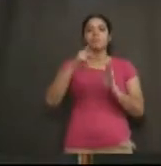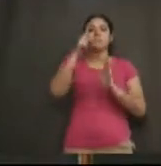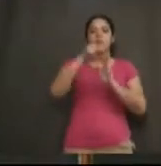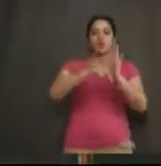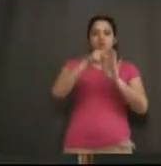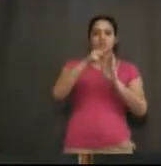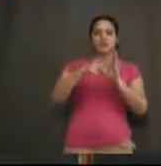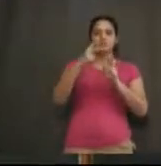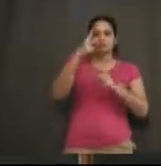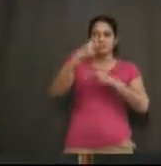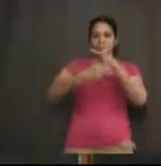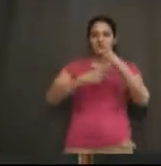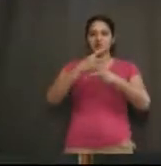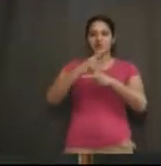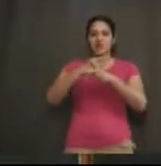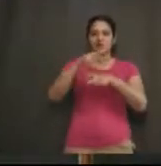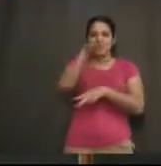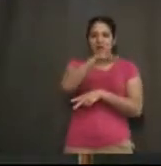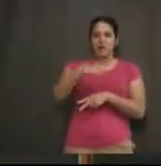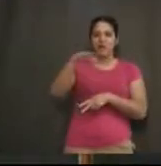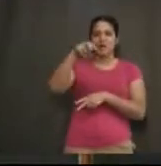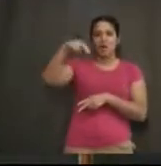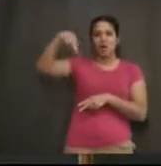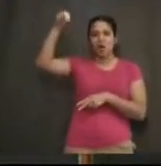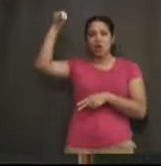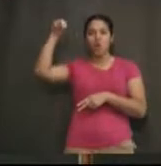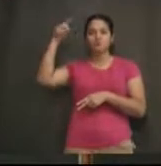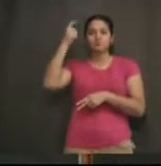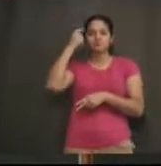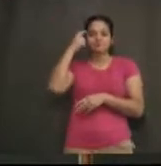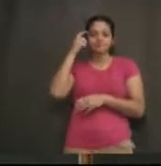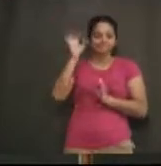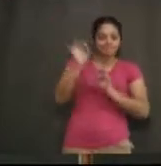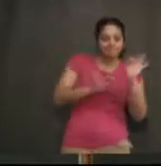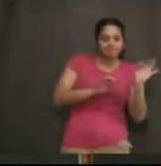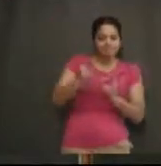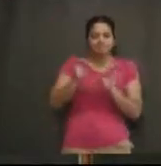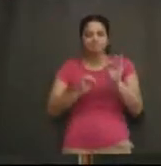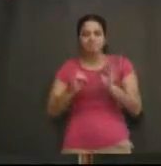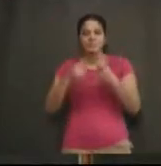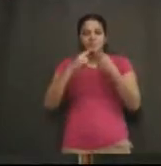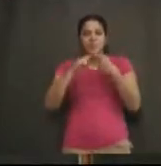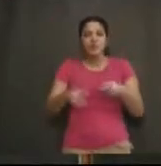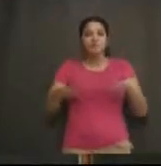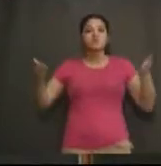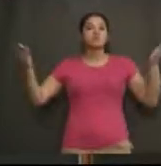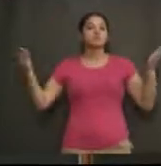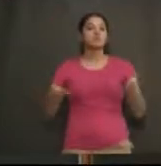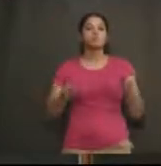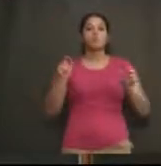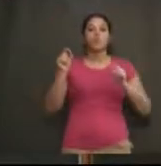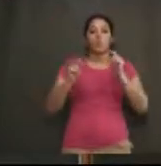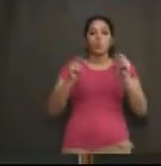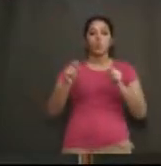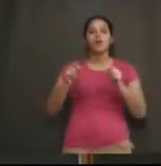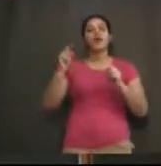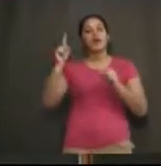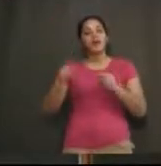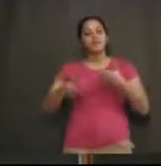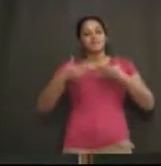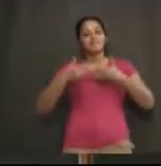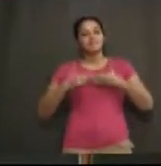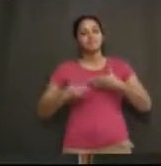região norte vem sendo estruturado. Mas hoje, efetivamente, nós presencialmente vamos